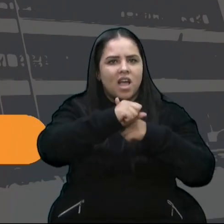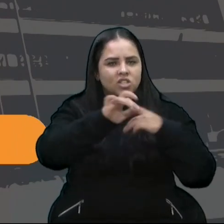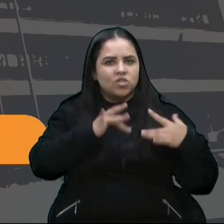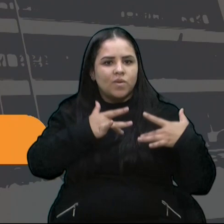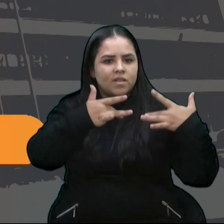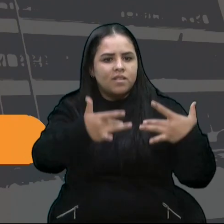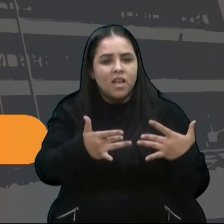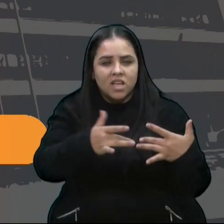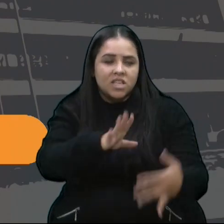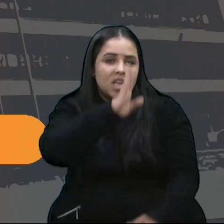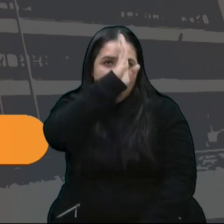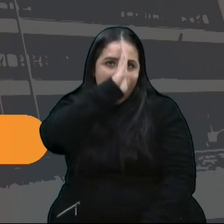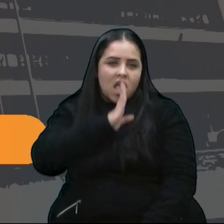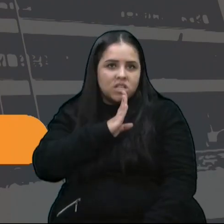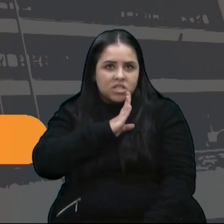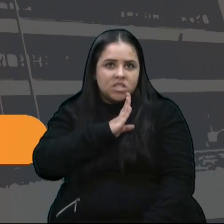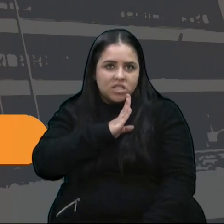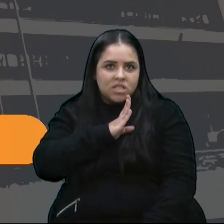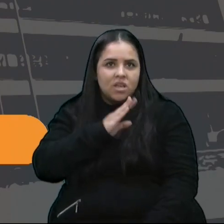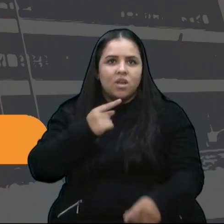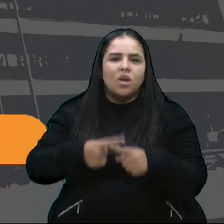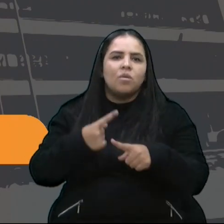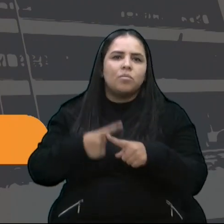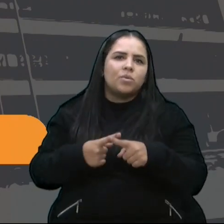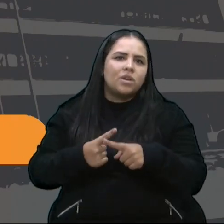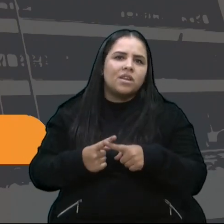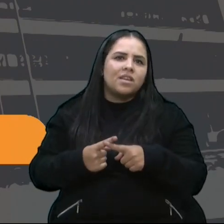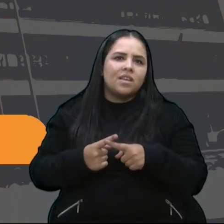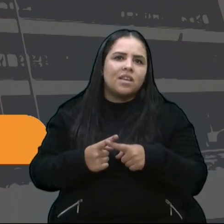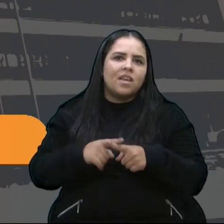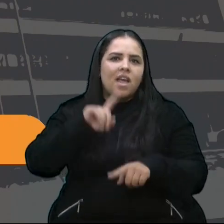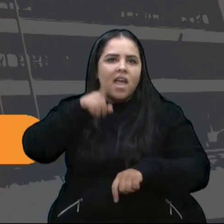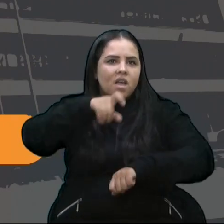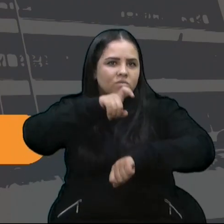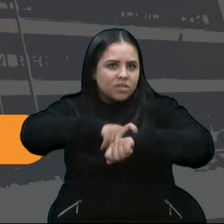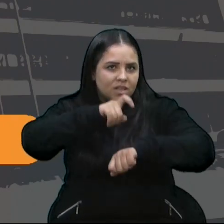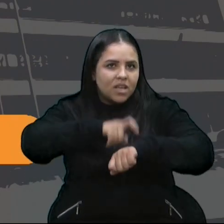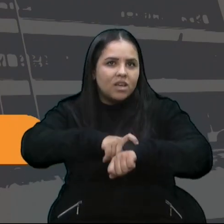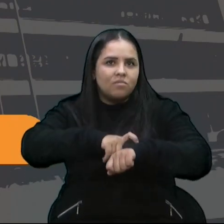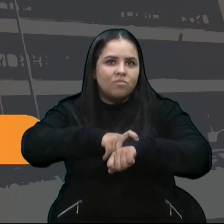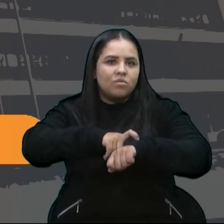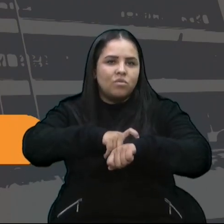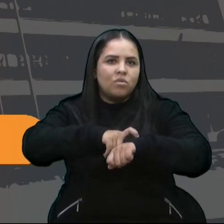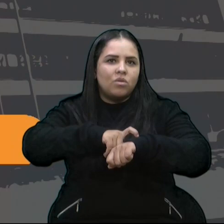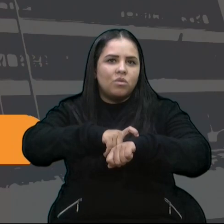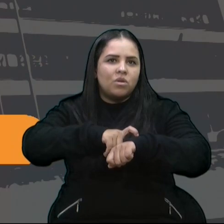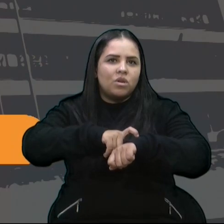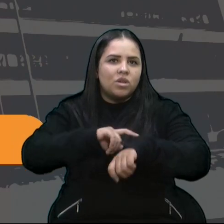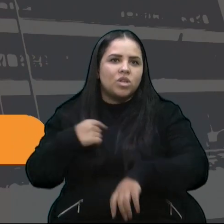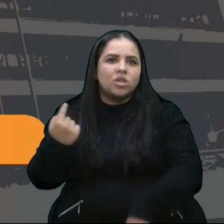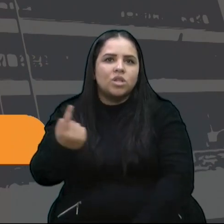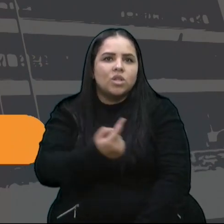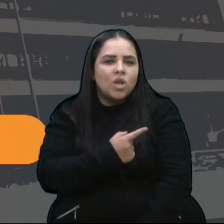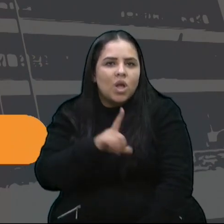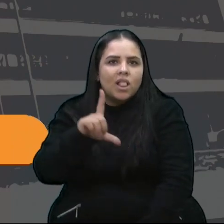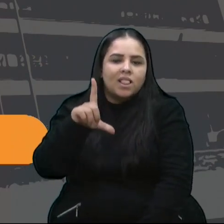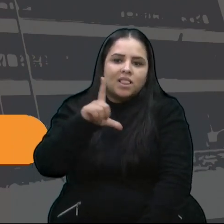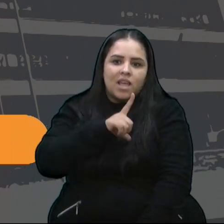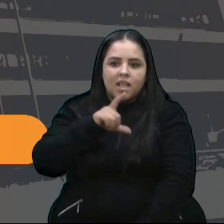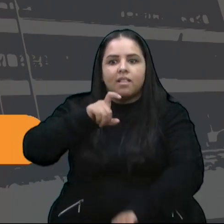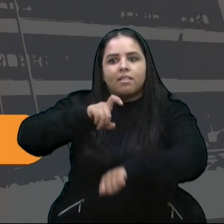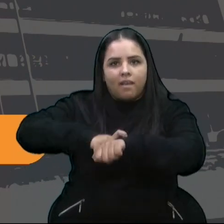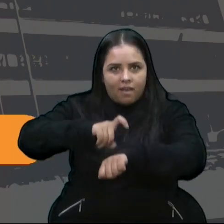forma gratuita, assim, justamente porque era um momento onde a gente tinha